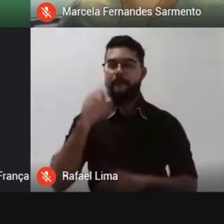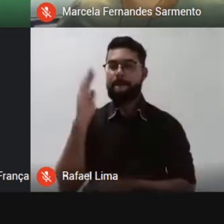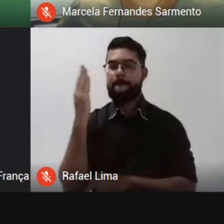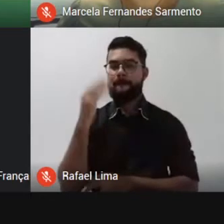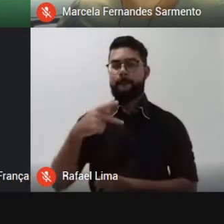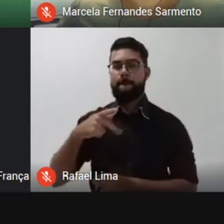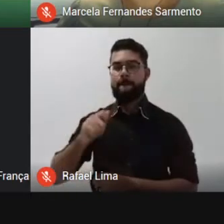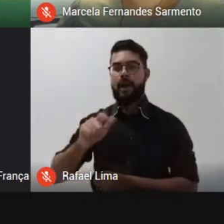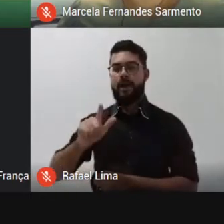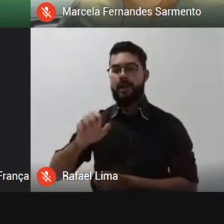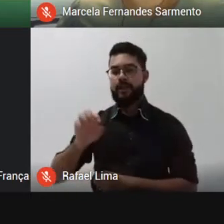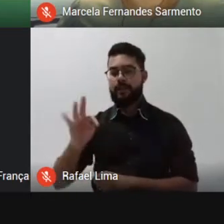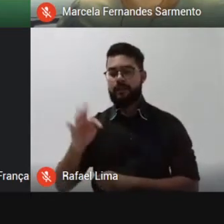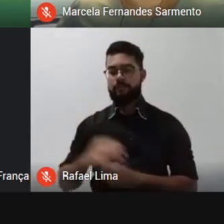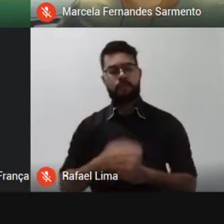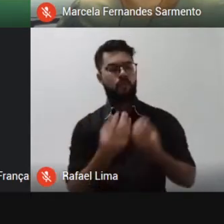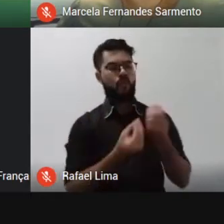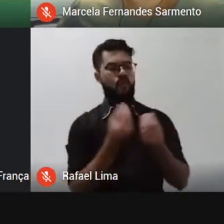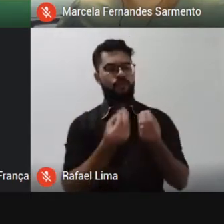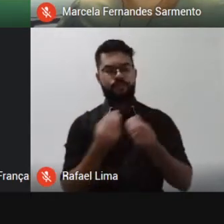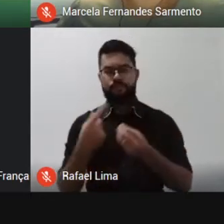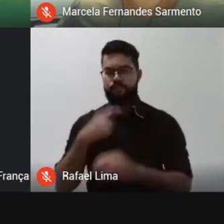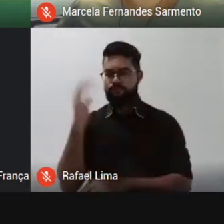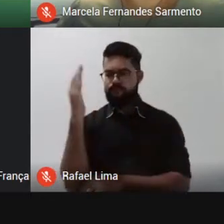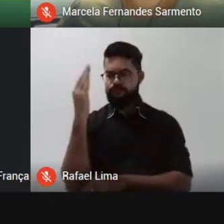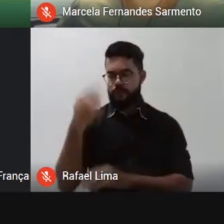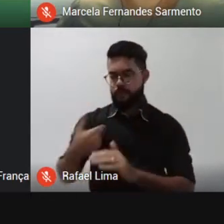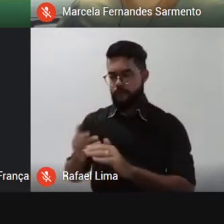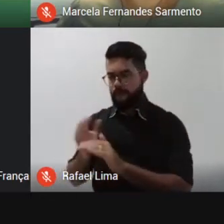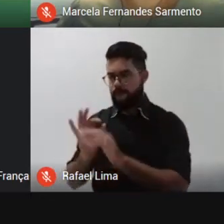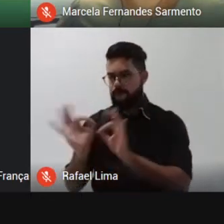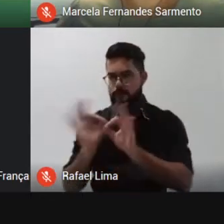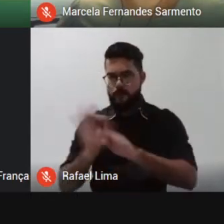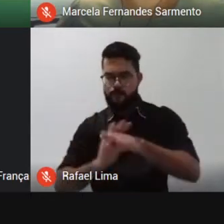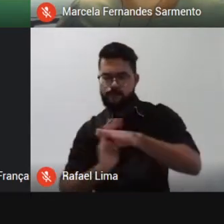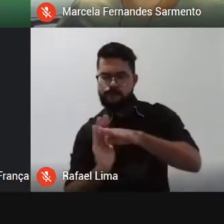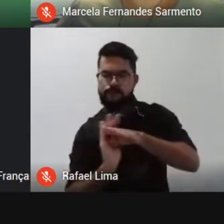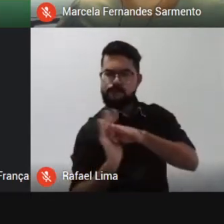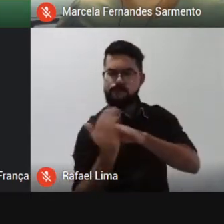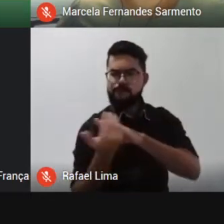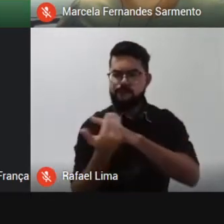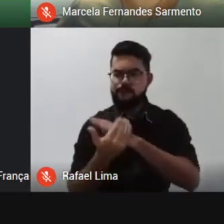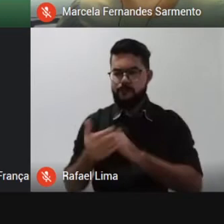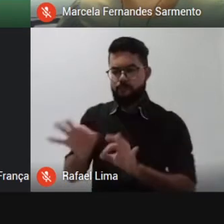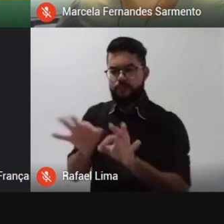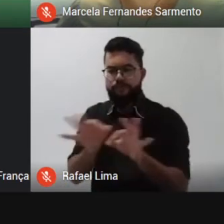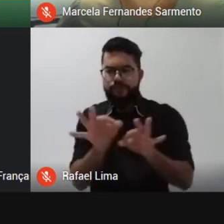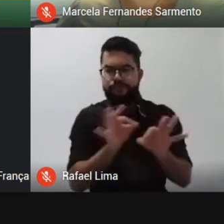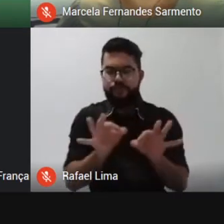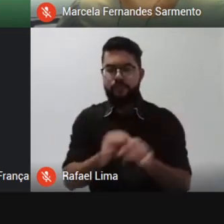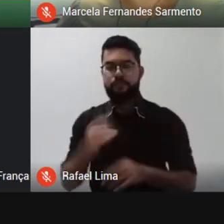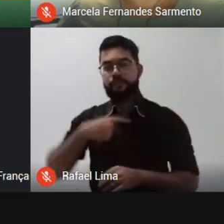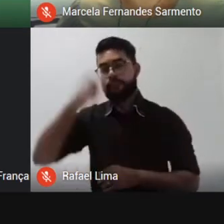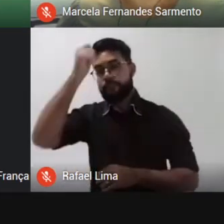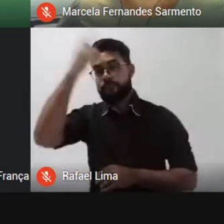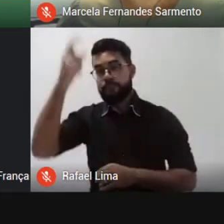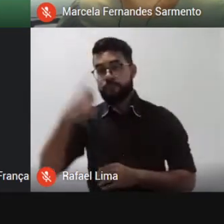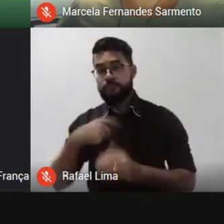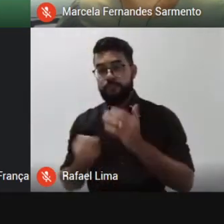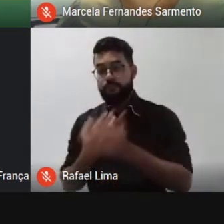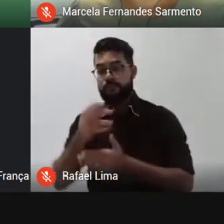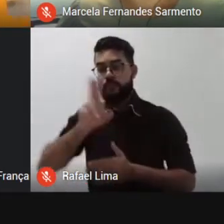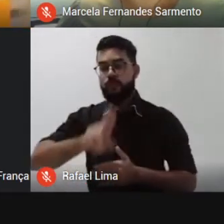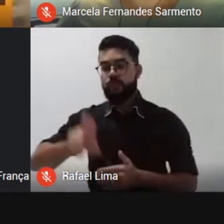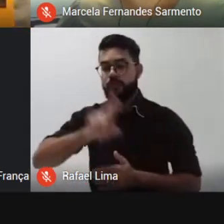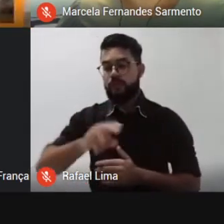toda a desconstrução dos pallets para reconstruir, então a gente utilizou os paletes de picolé para que os alunos pudessem